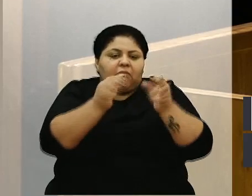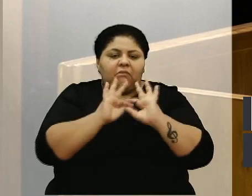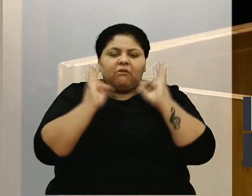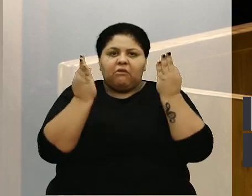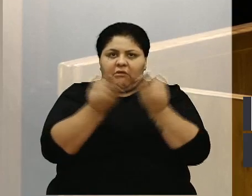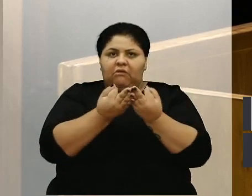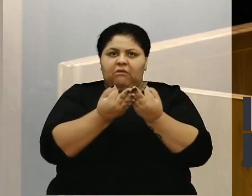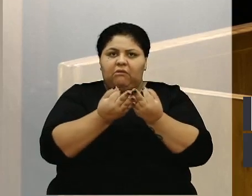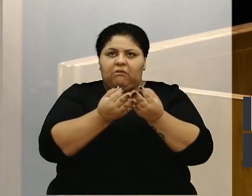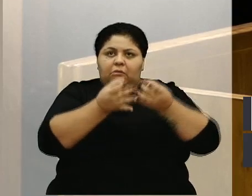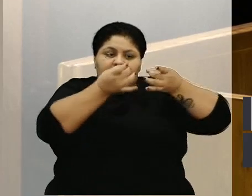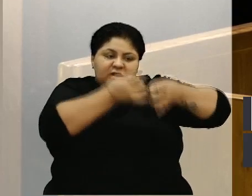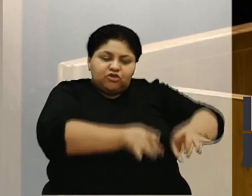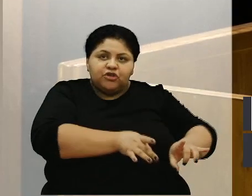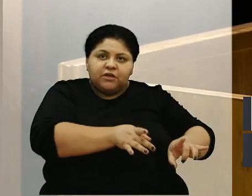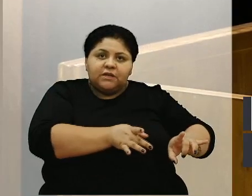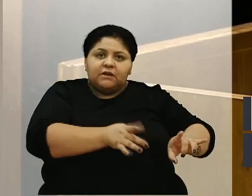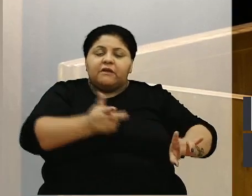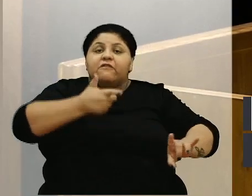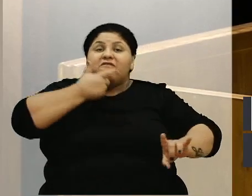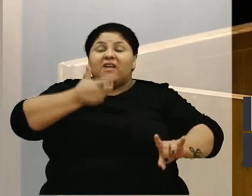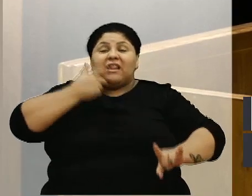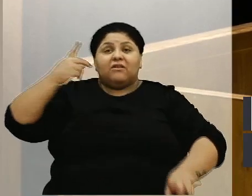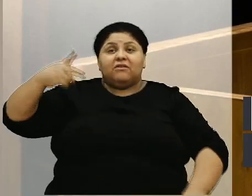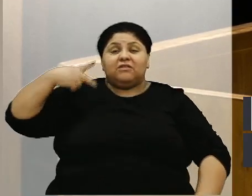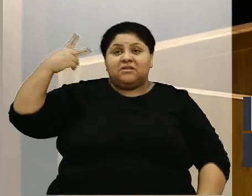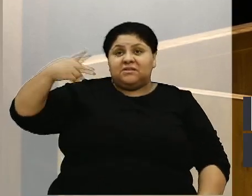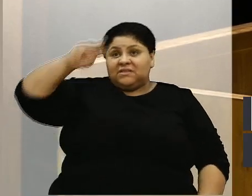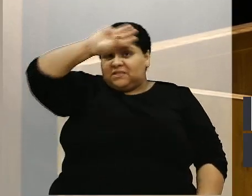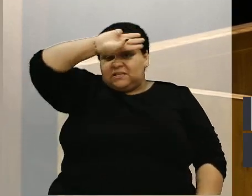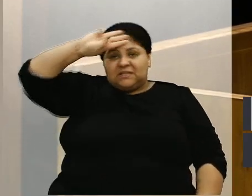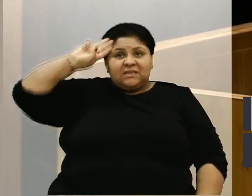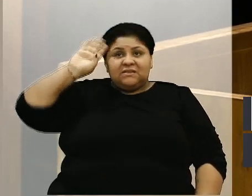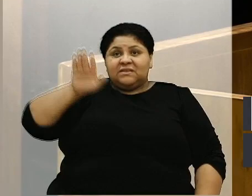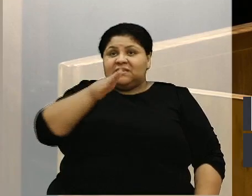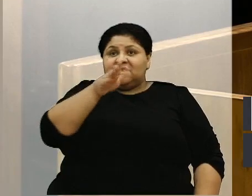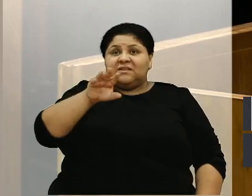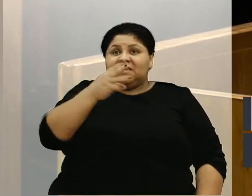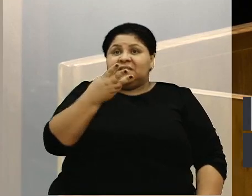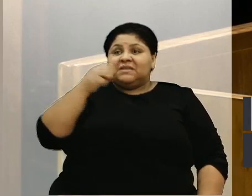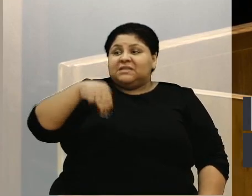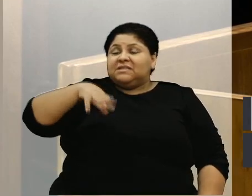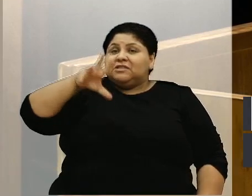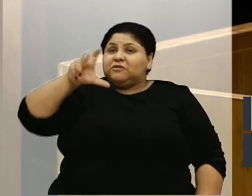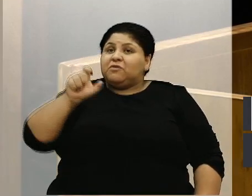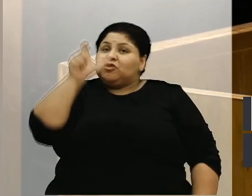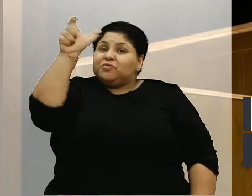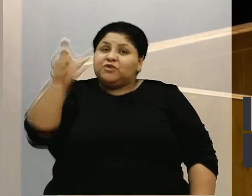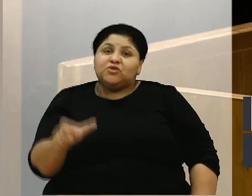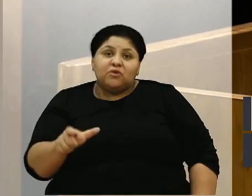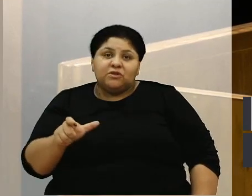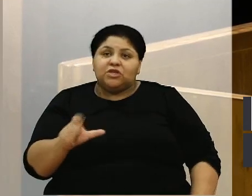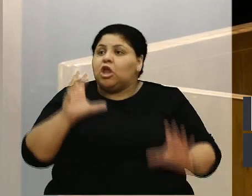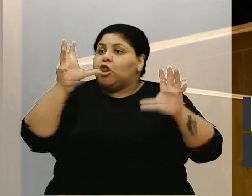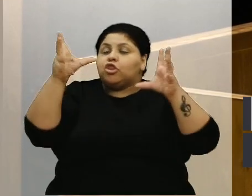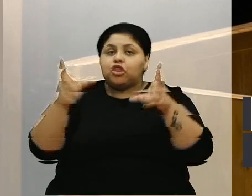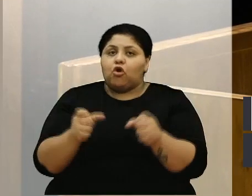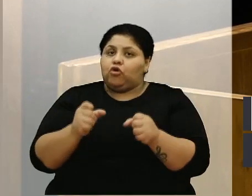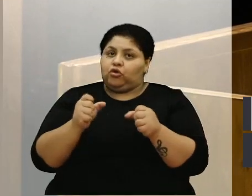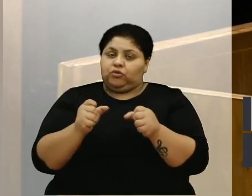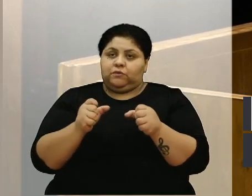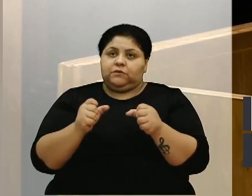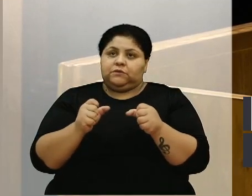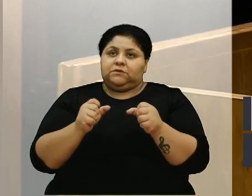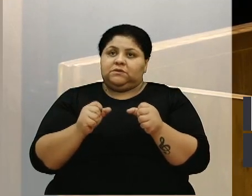foram afetadas. Estamos falando, vereador Fius, de em torno de 3 milhões de pessoas, se nós somarmos todos.